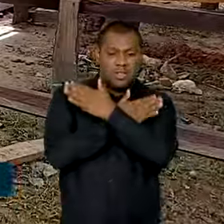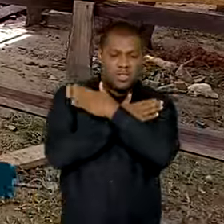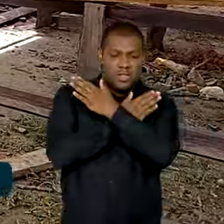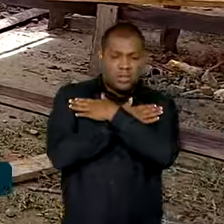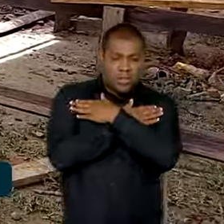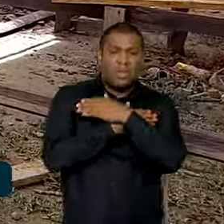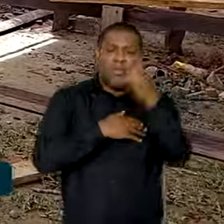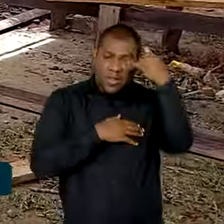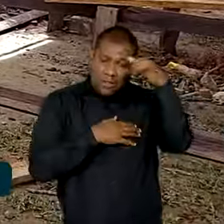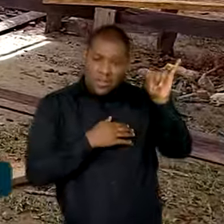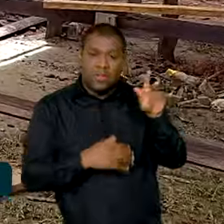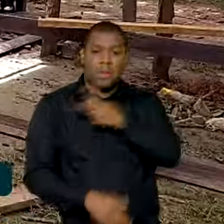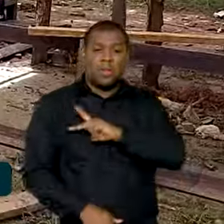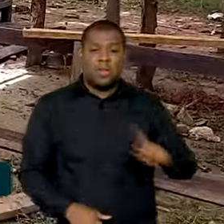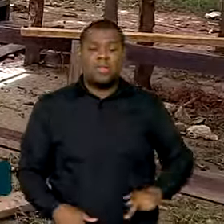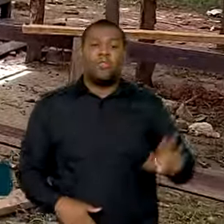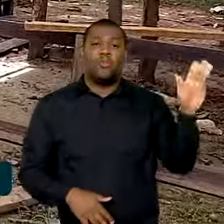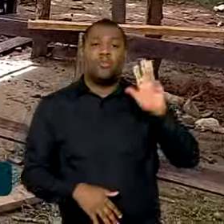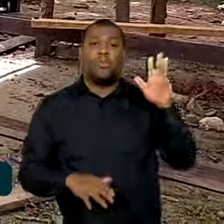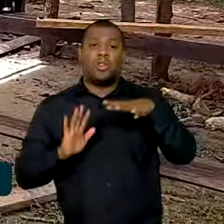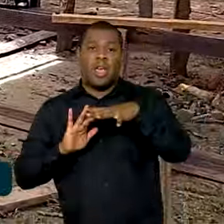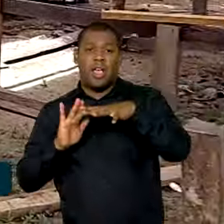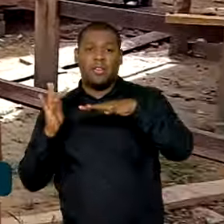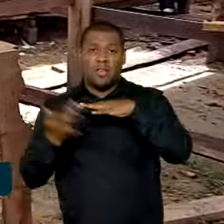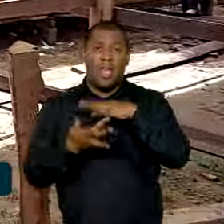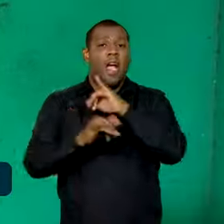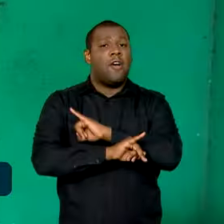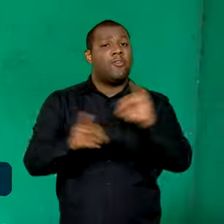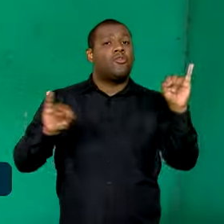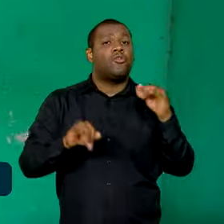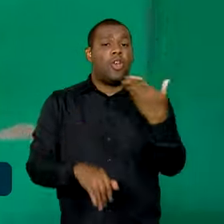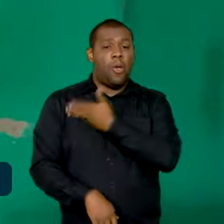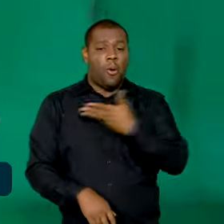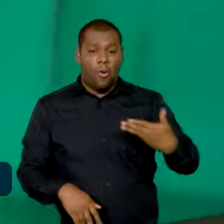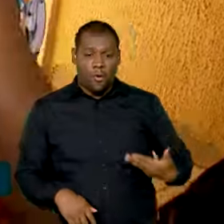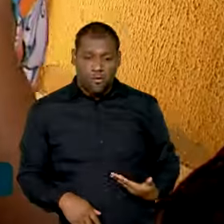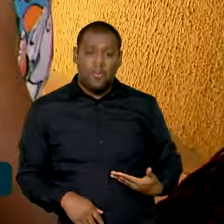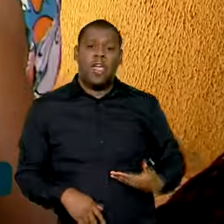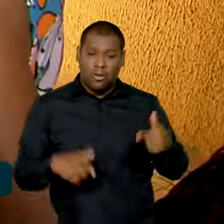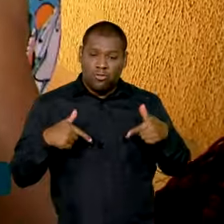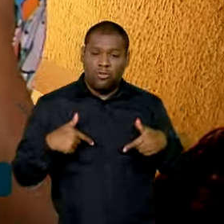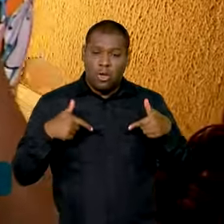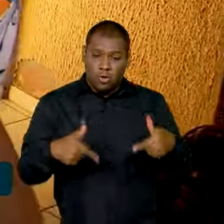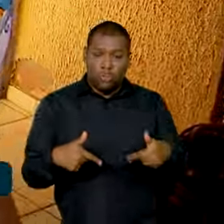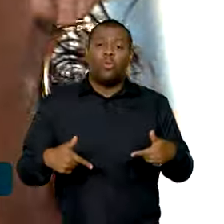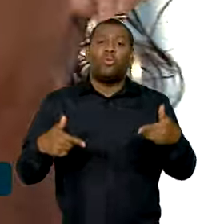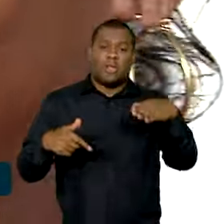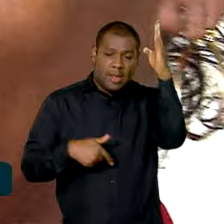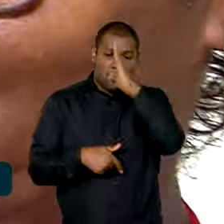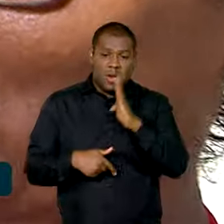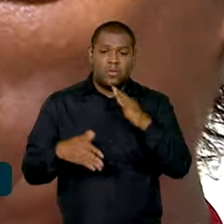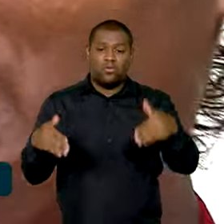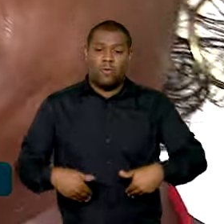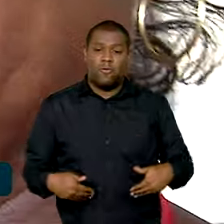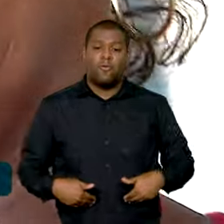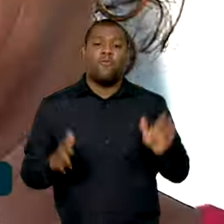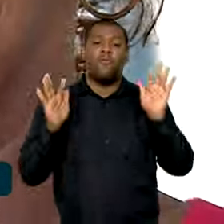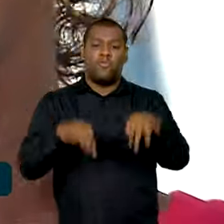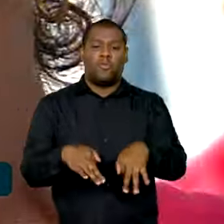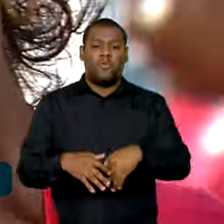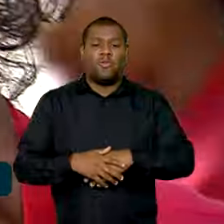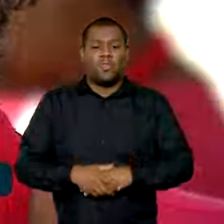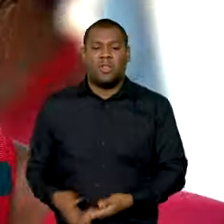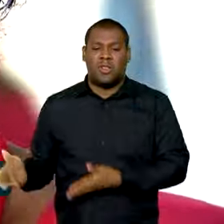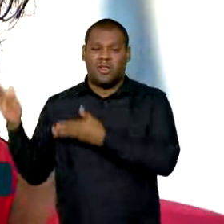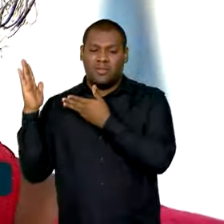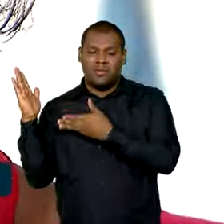o presidente Lula destacou que o governo está trabalhando para tirar o Brasil do mapa da fome. Uma realidade que a